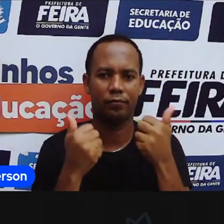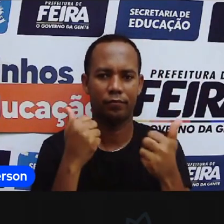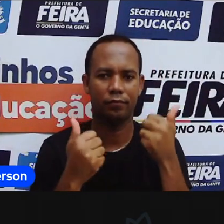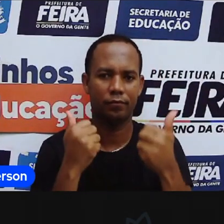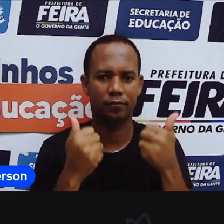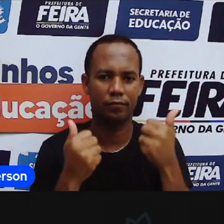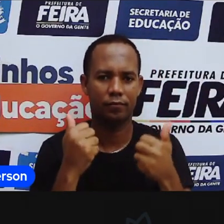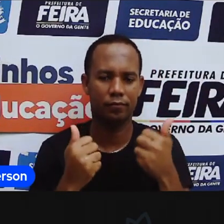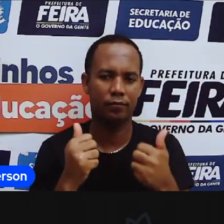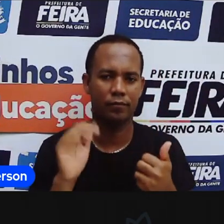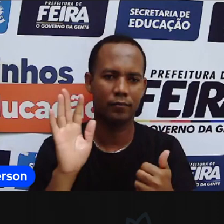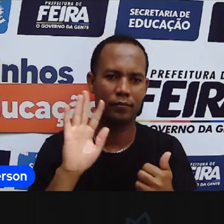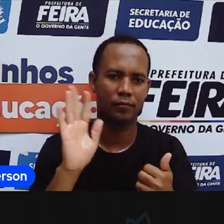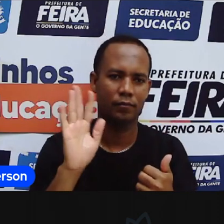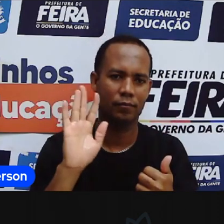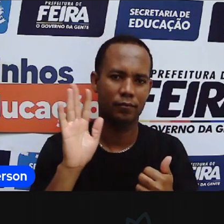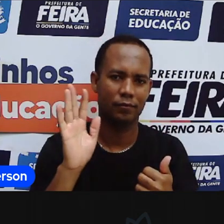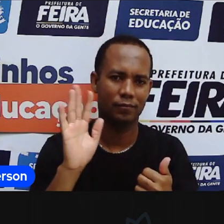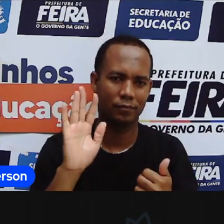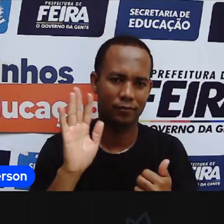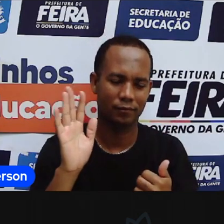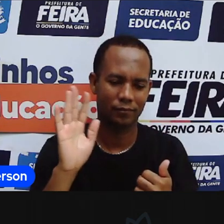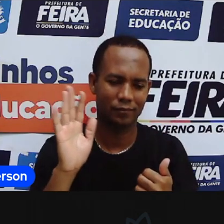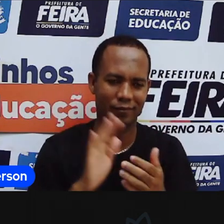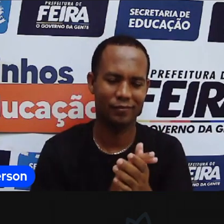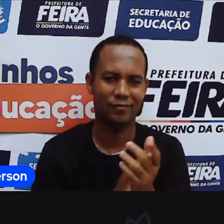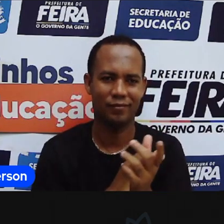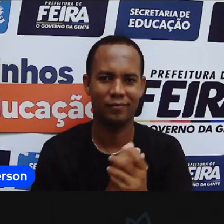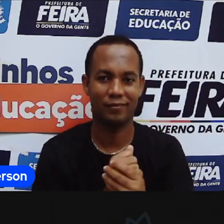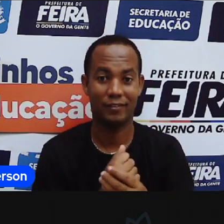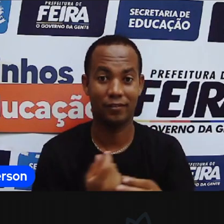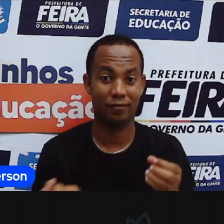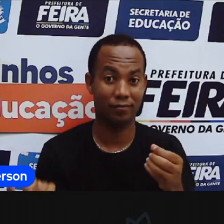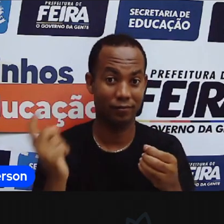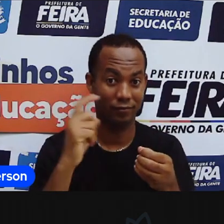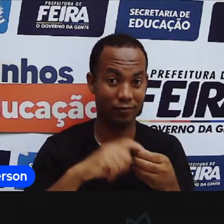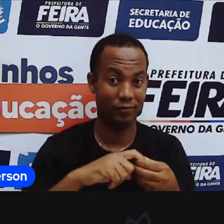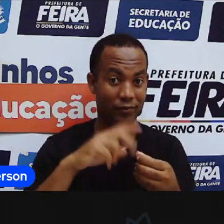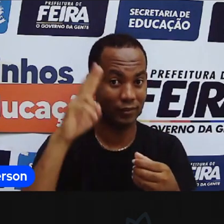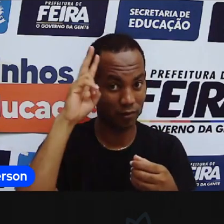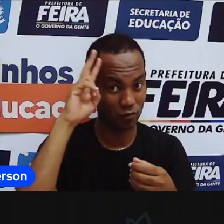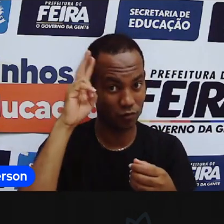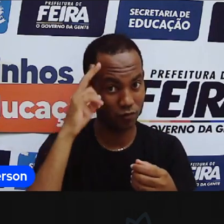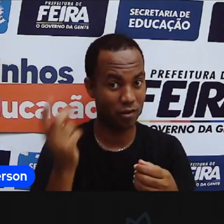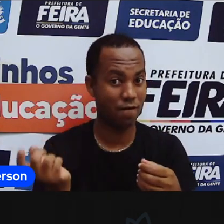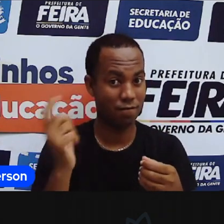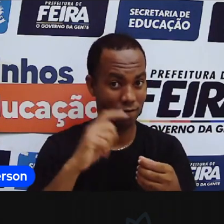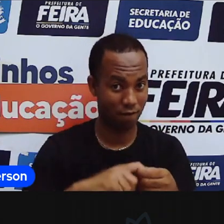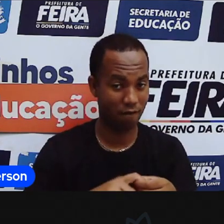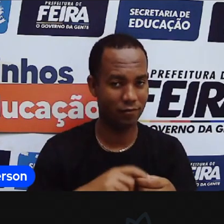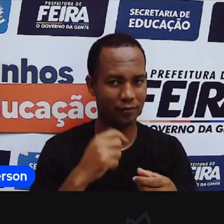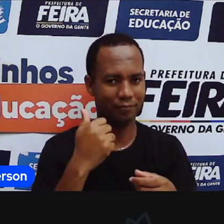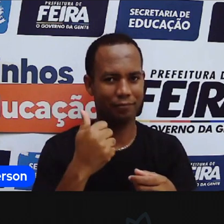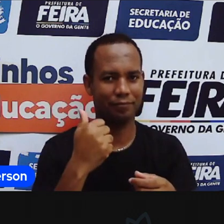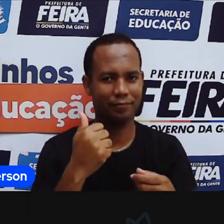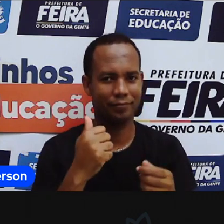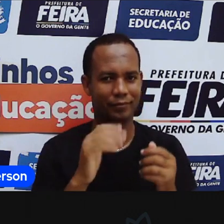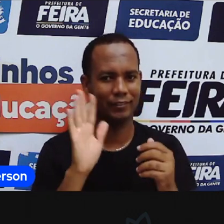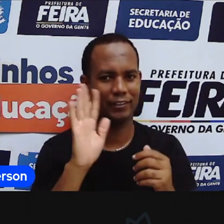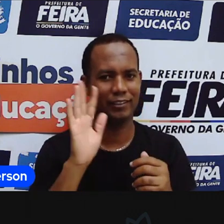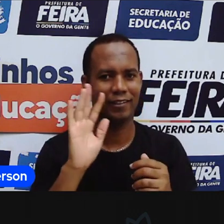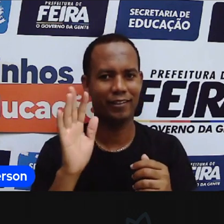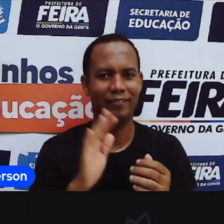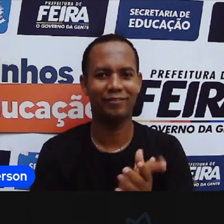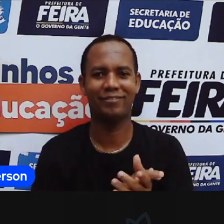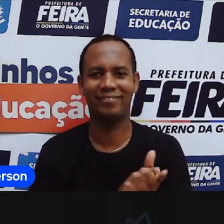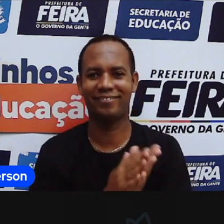aproveitem o final de semana, porque segunda estaremos aqui de volta com mais uma aula. Uma aula minha, uma aula sua, uma aula